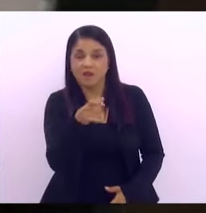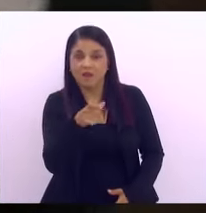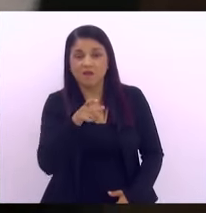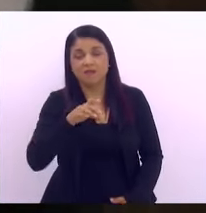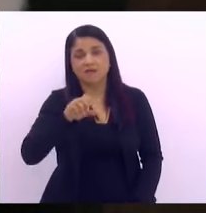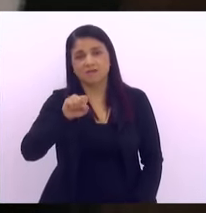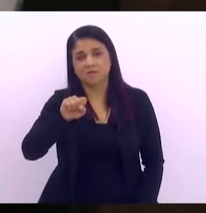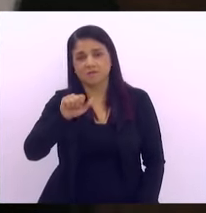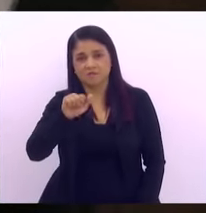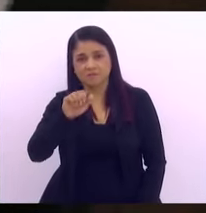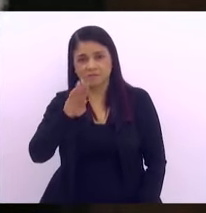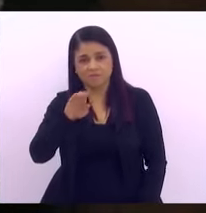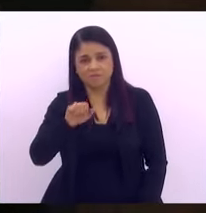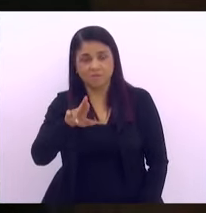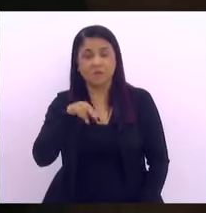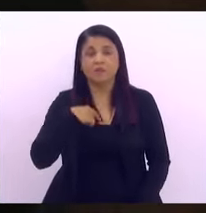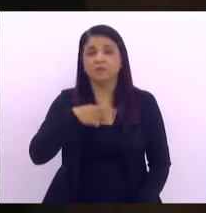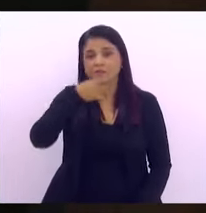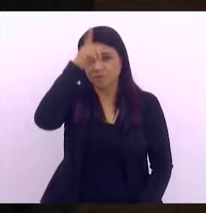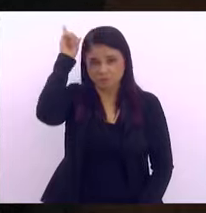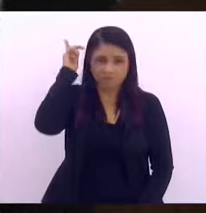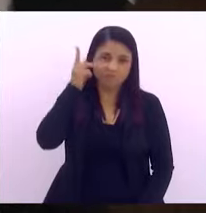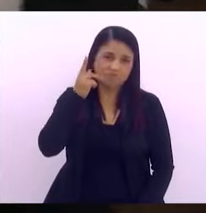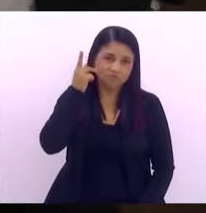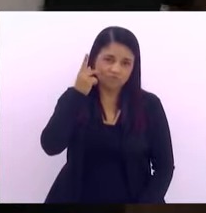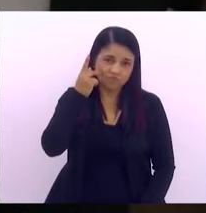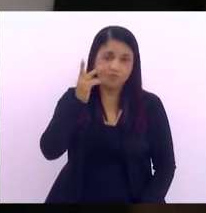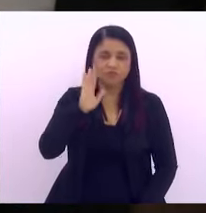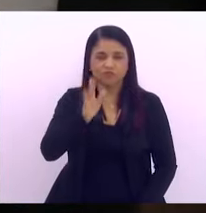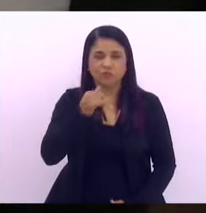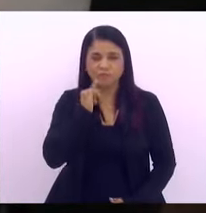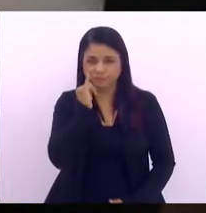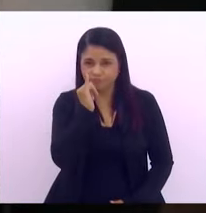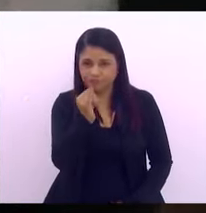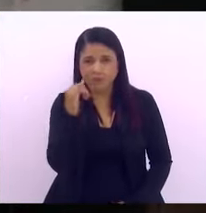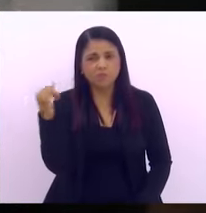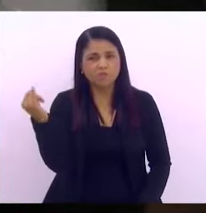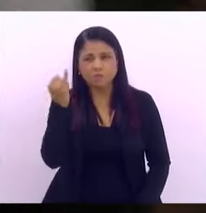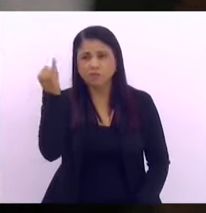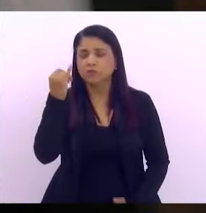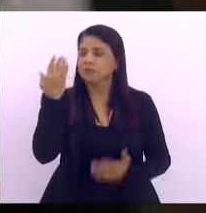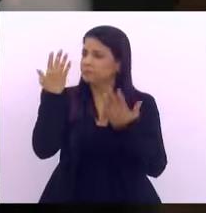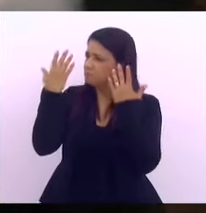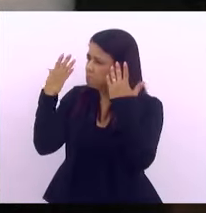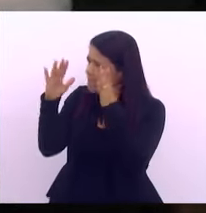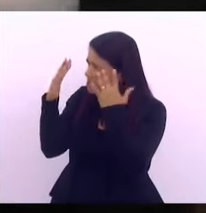O deputado Luiz Paulo já falou. É muito importante. Vossa Excelência está de parabéns.